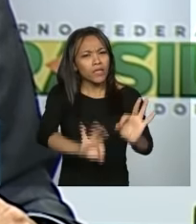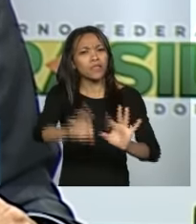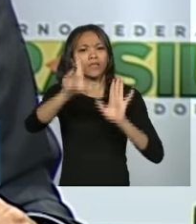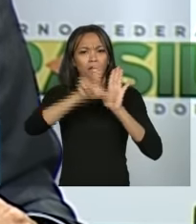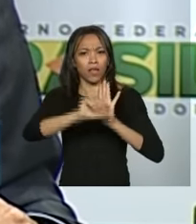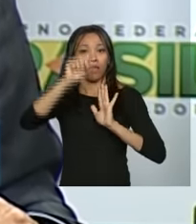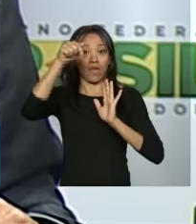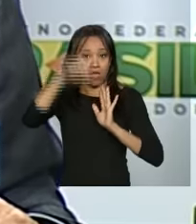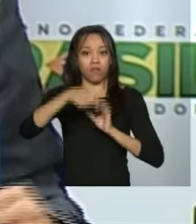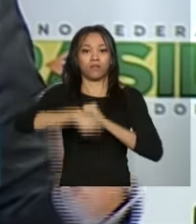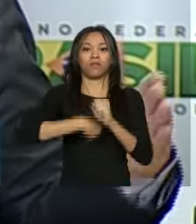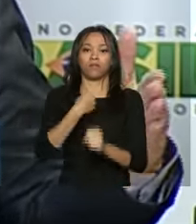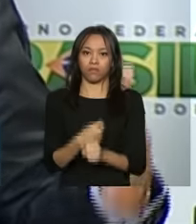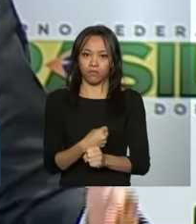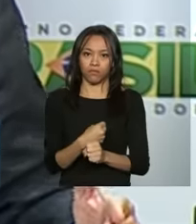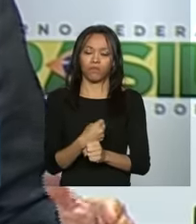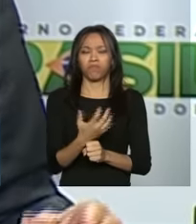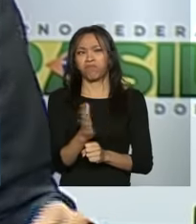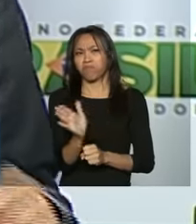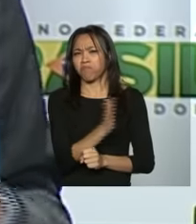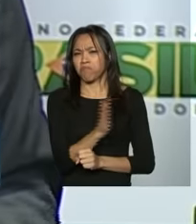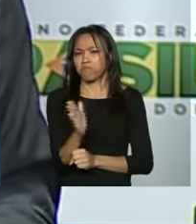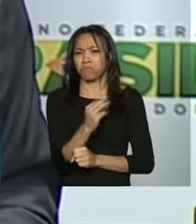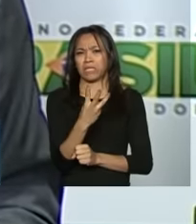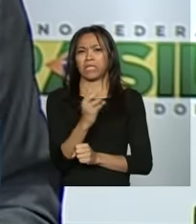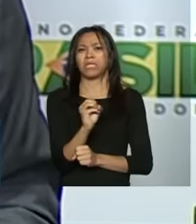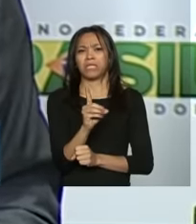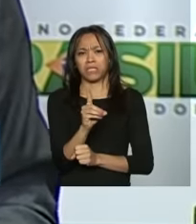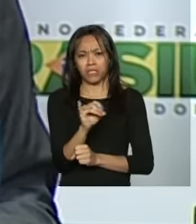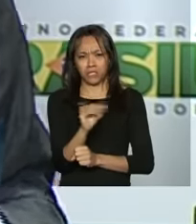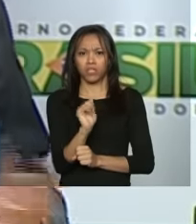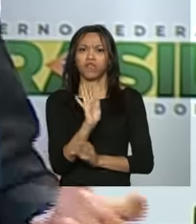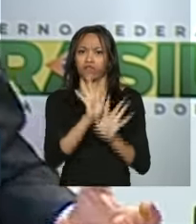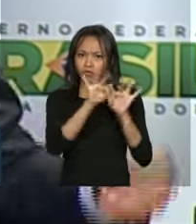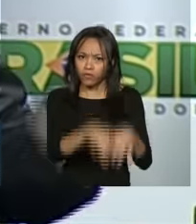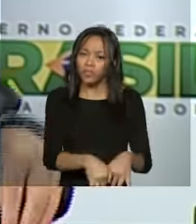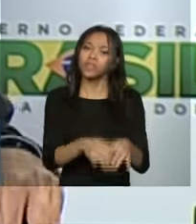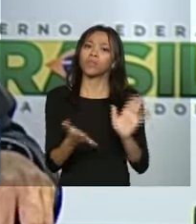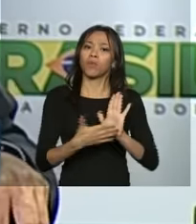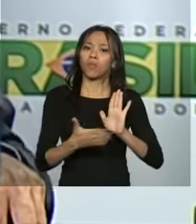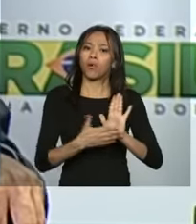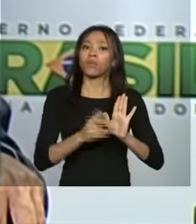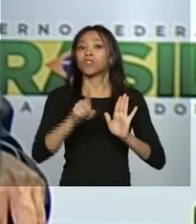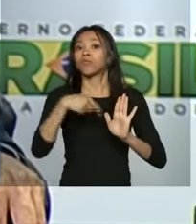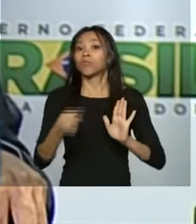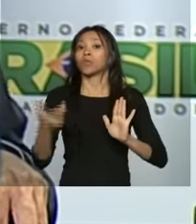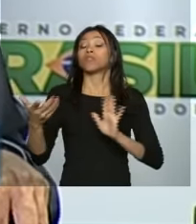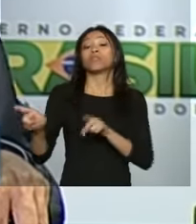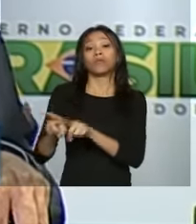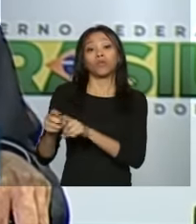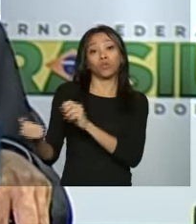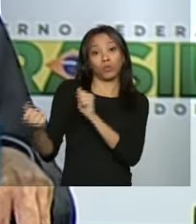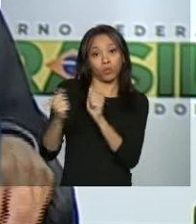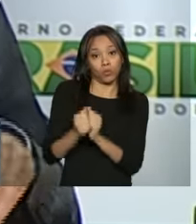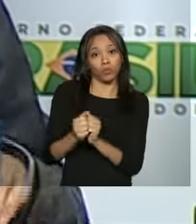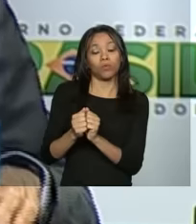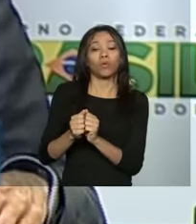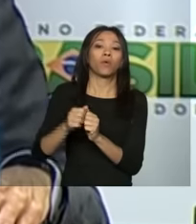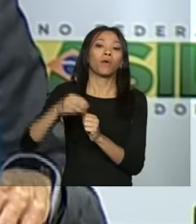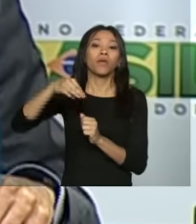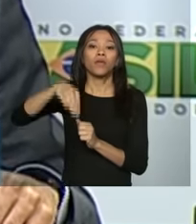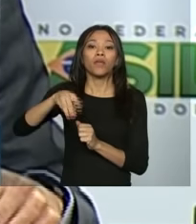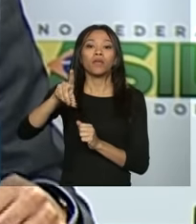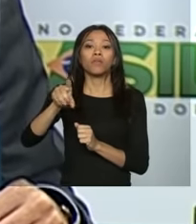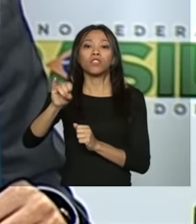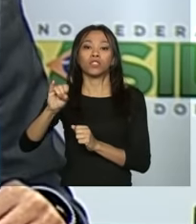ano então no máximo em 30 dias nós vamos concluir essa análise agora envolvendo a casa civil e o mic para que a gente